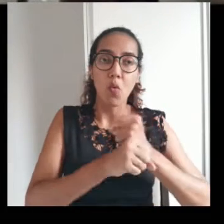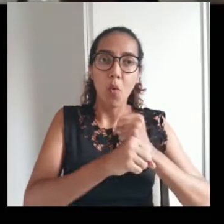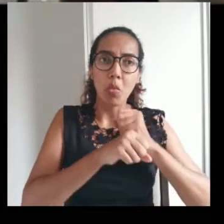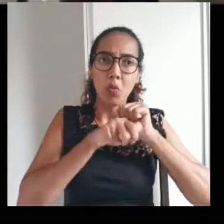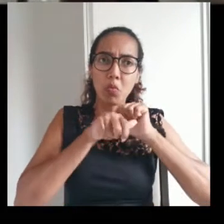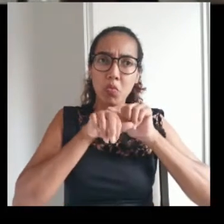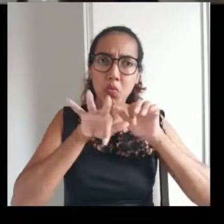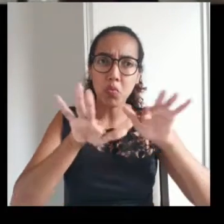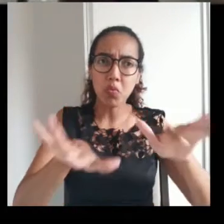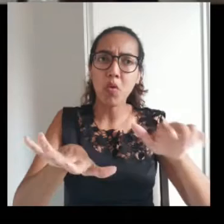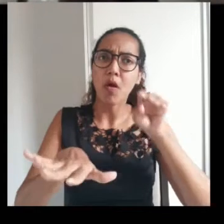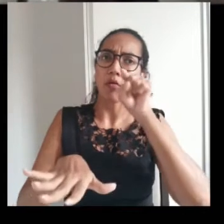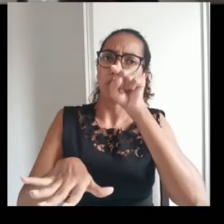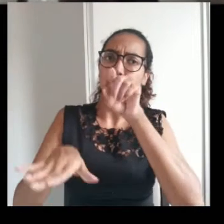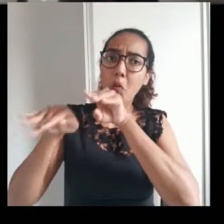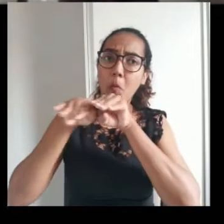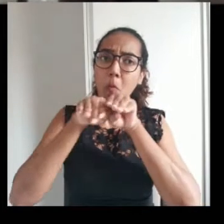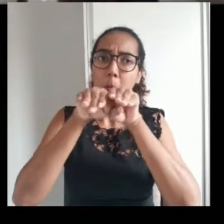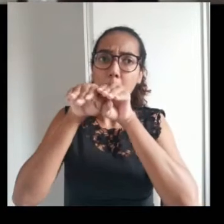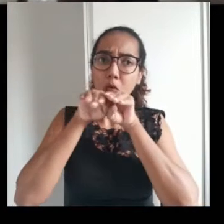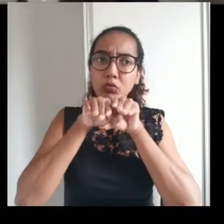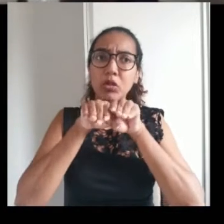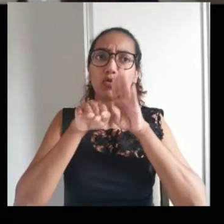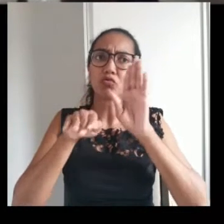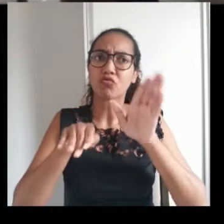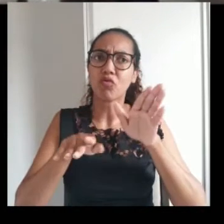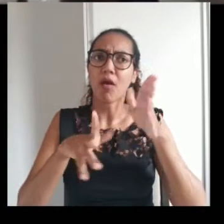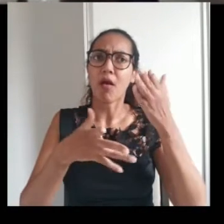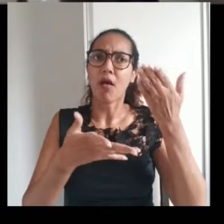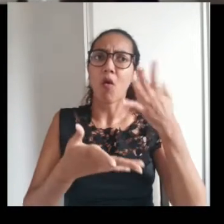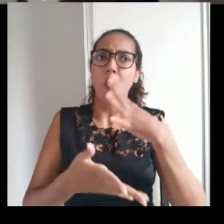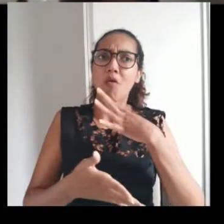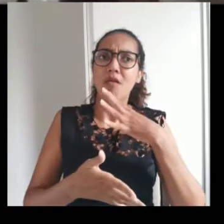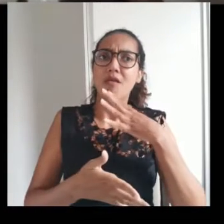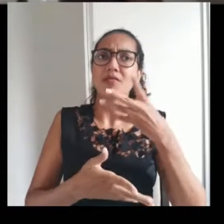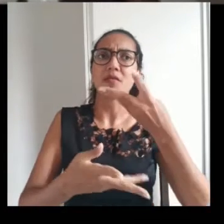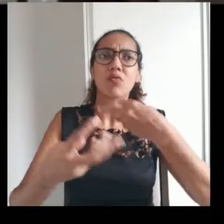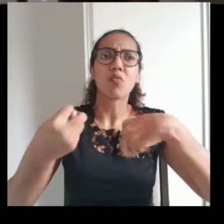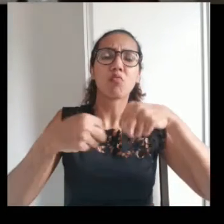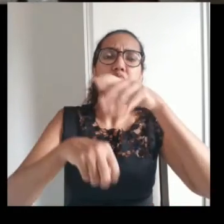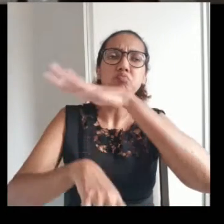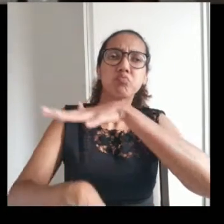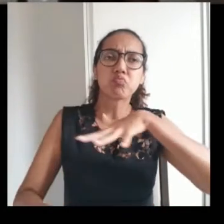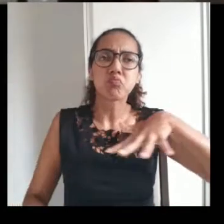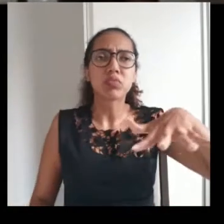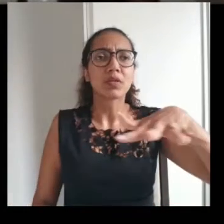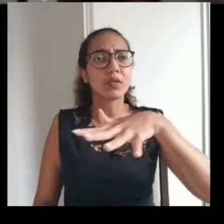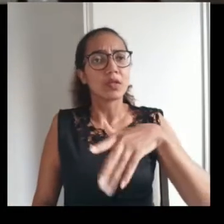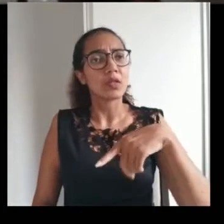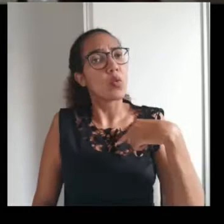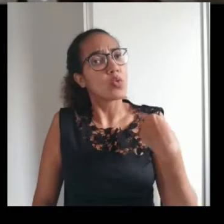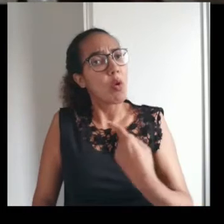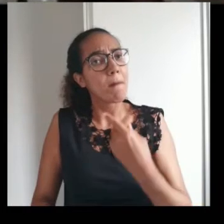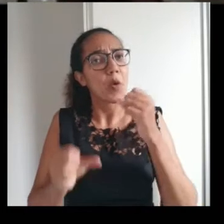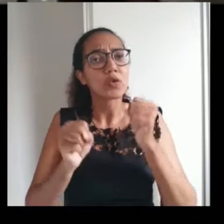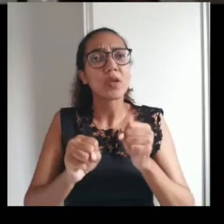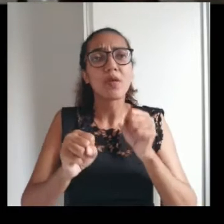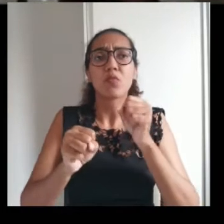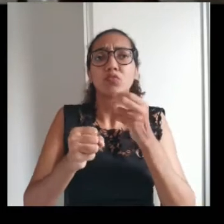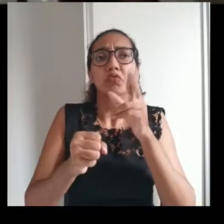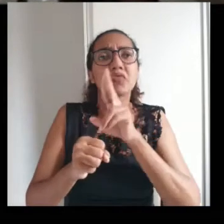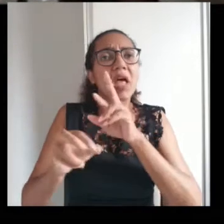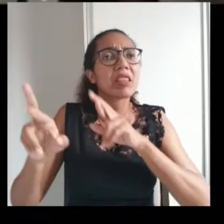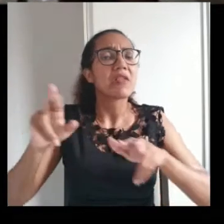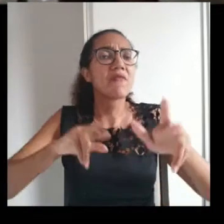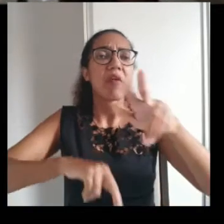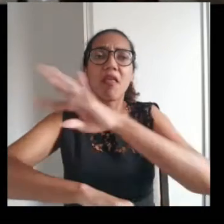tá? Então, isso aqui é um estilo arquitetural, é um padrão. A gente pode fazer sistemas que usam diferentes estilos, que combinam, por